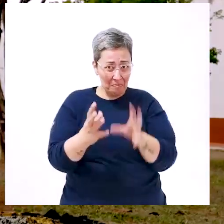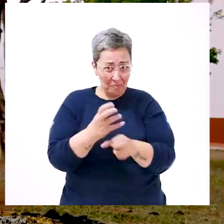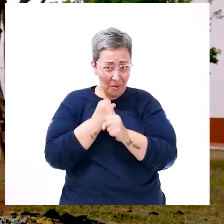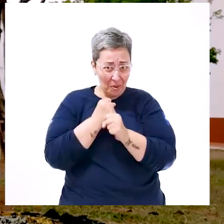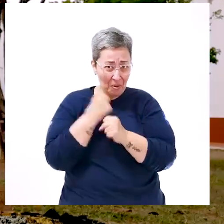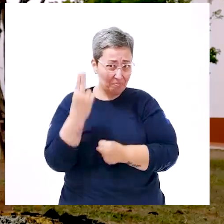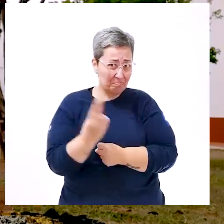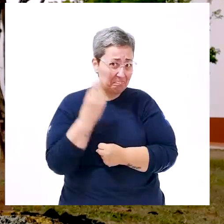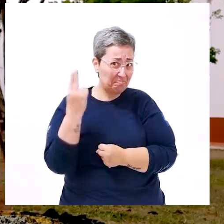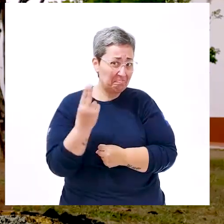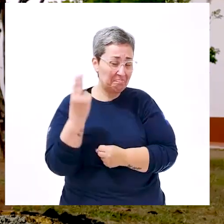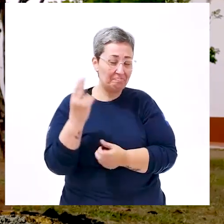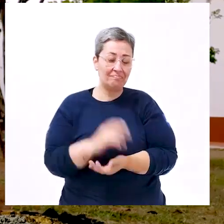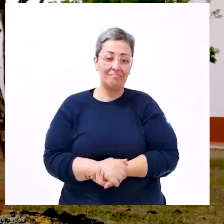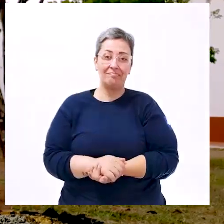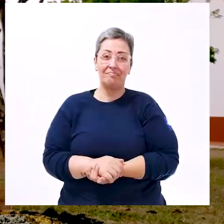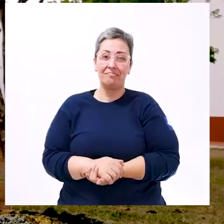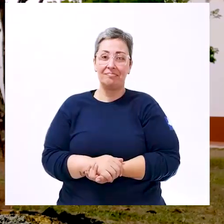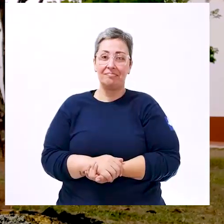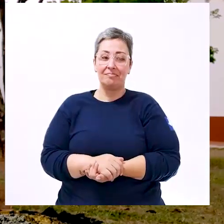ninguém segura.